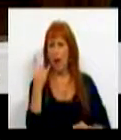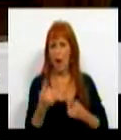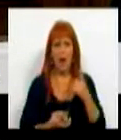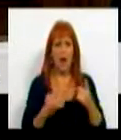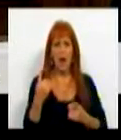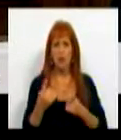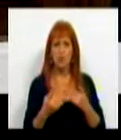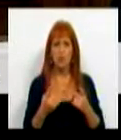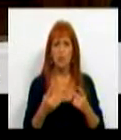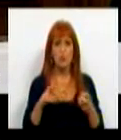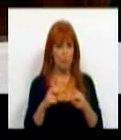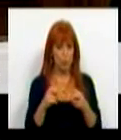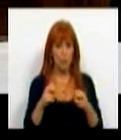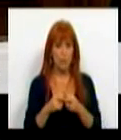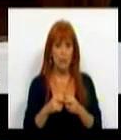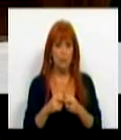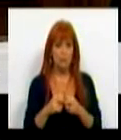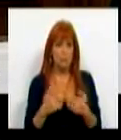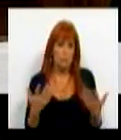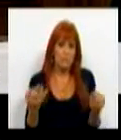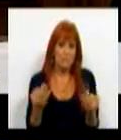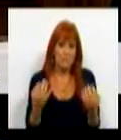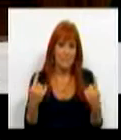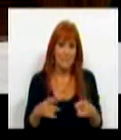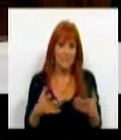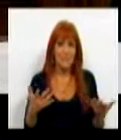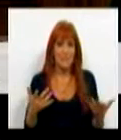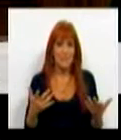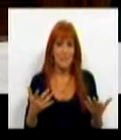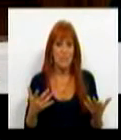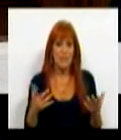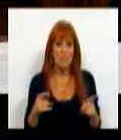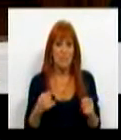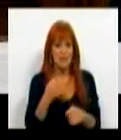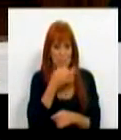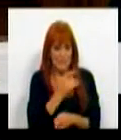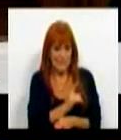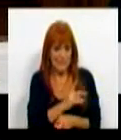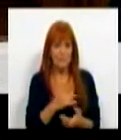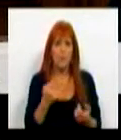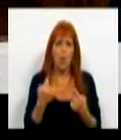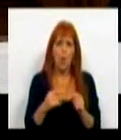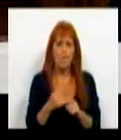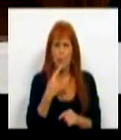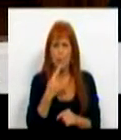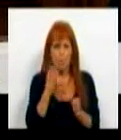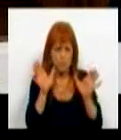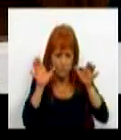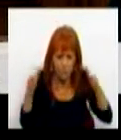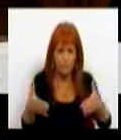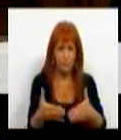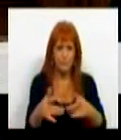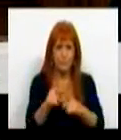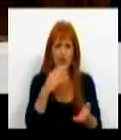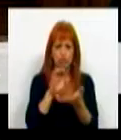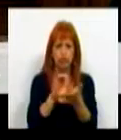alguns problemas que, manifestamente, se têm que referir. Houve uma excessiva concentração